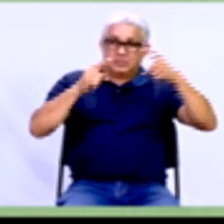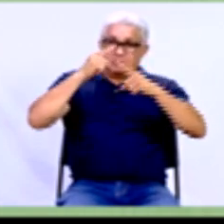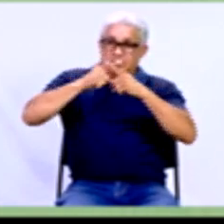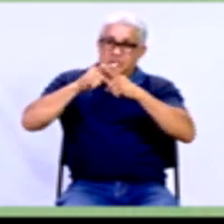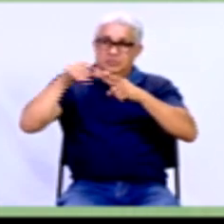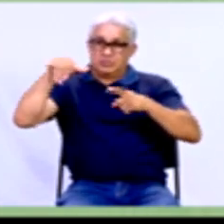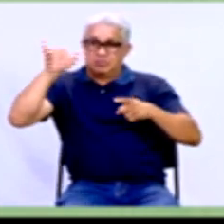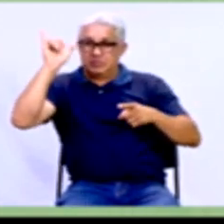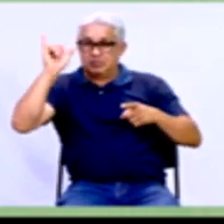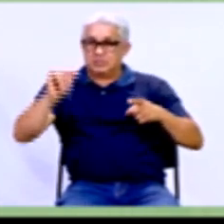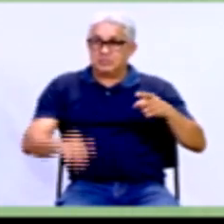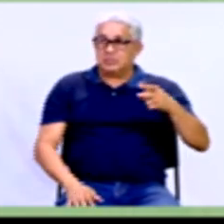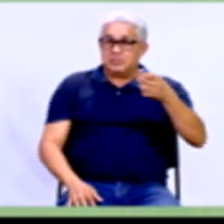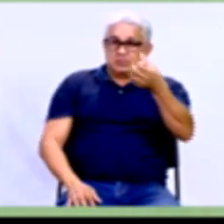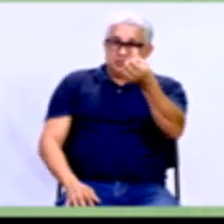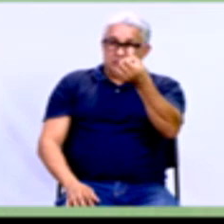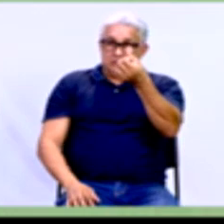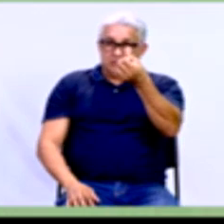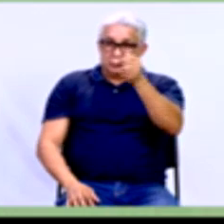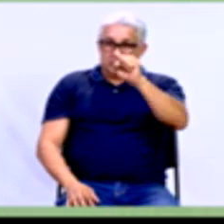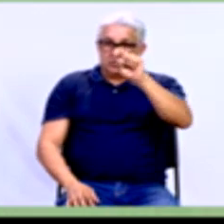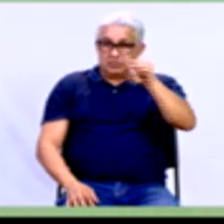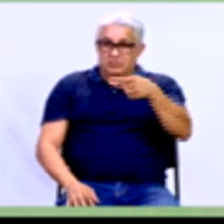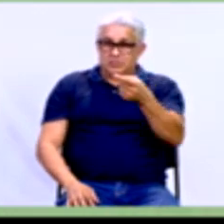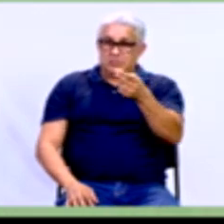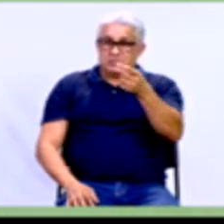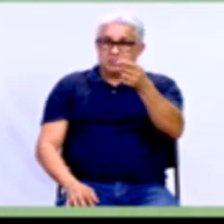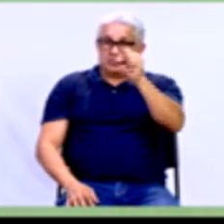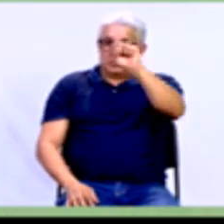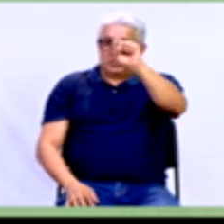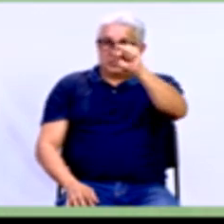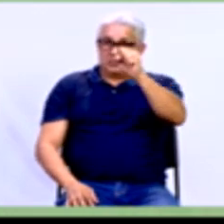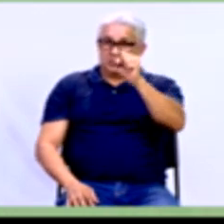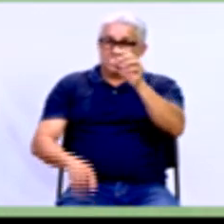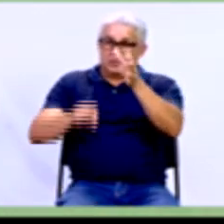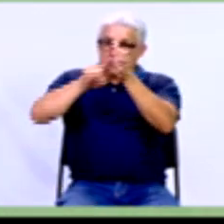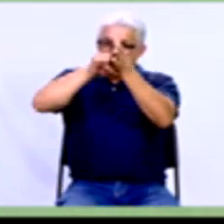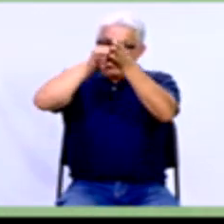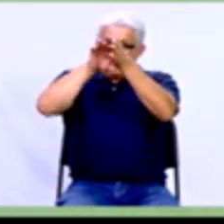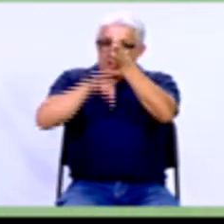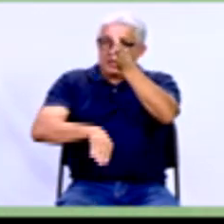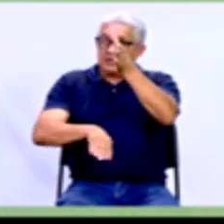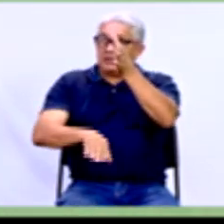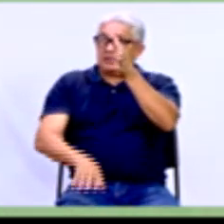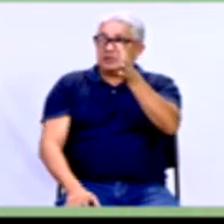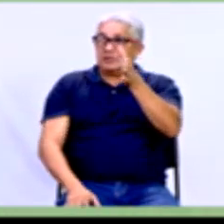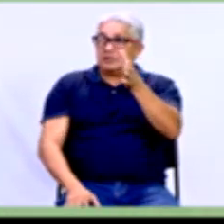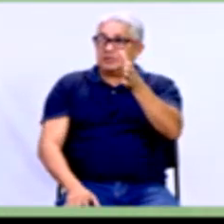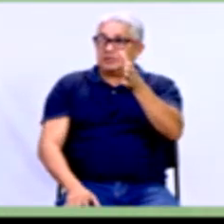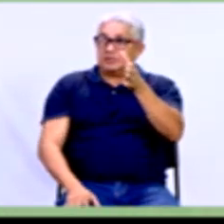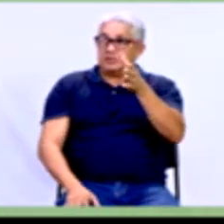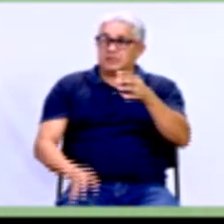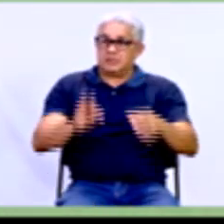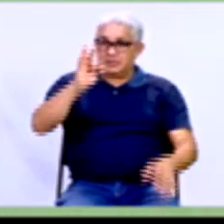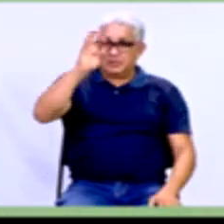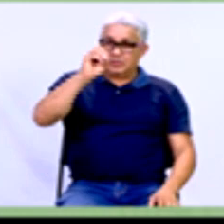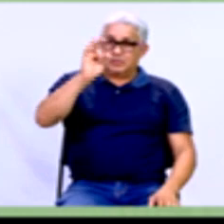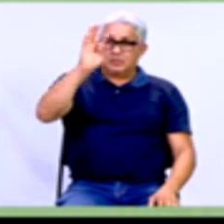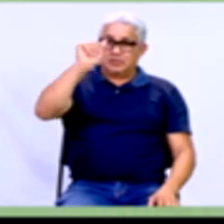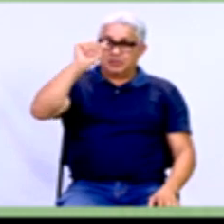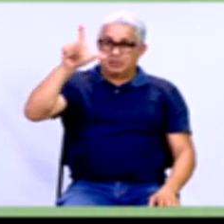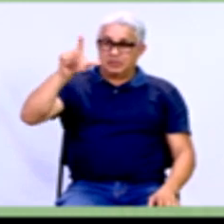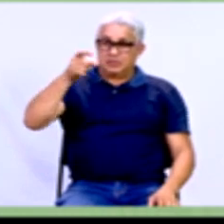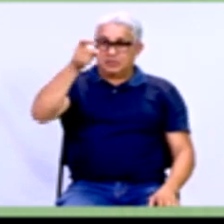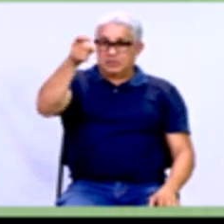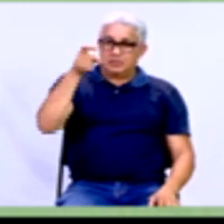vezes y, 68,8. Menos, colocar entre parênteses aí, total de x vezes